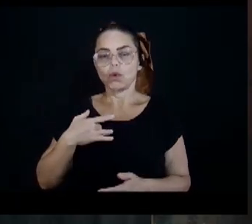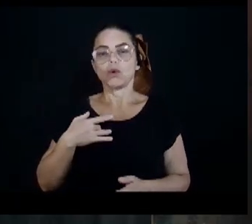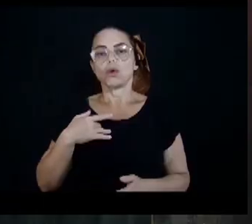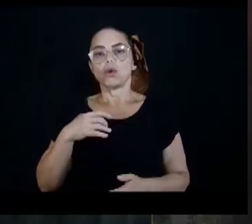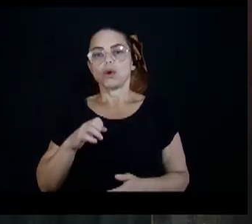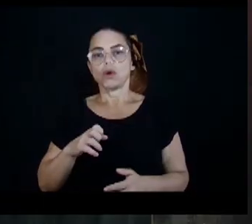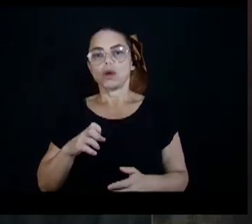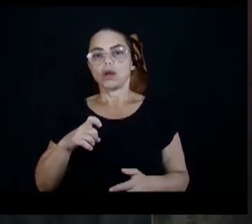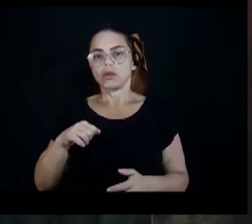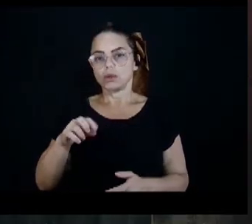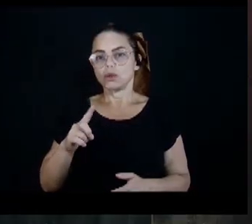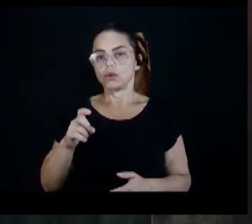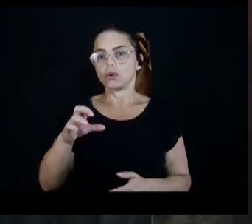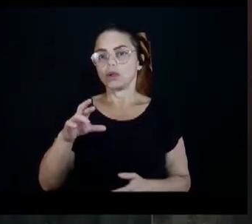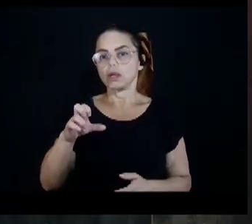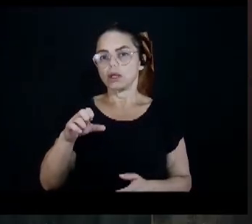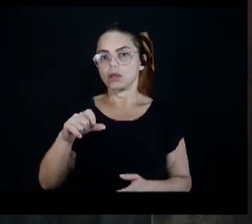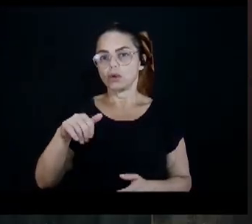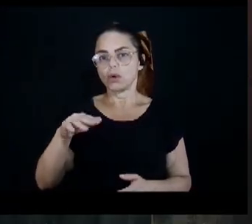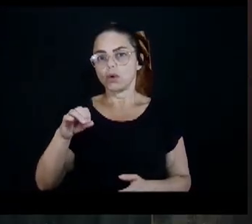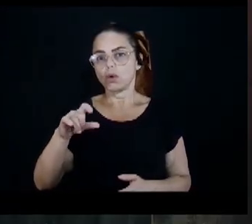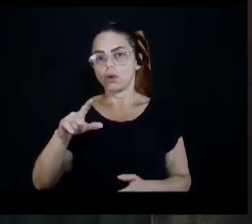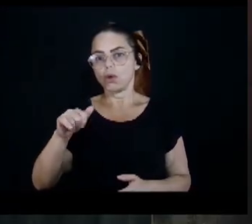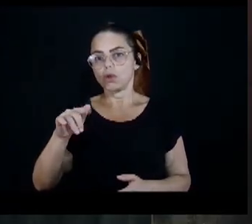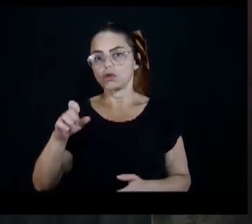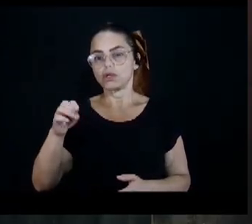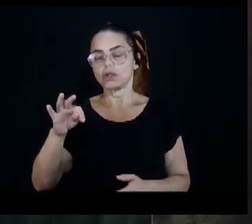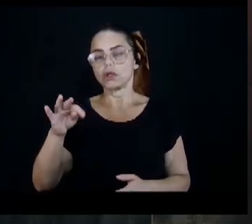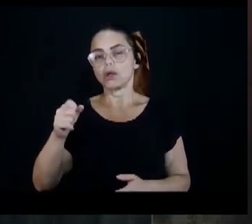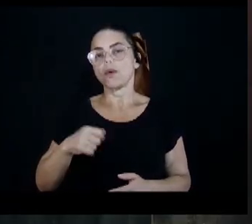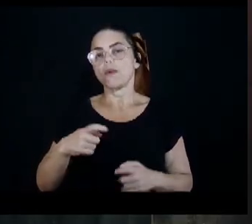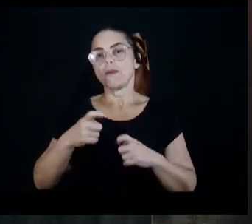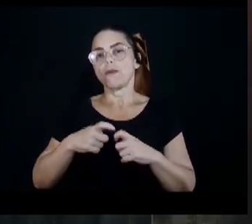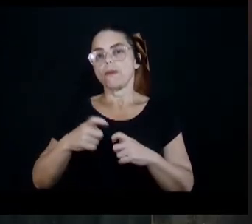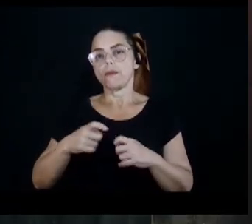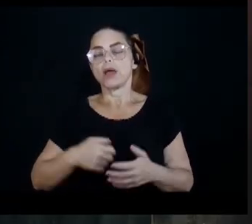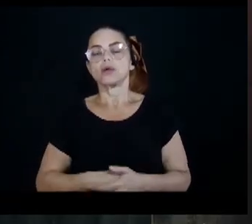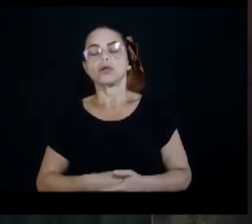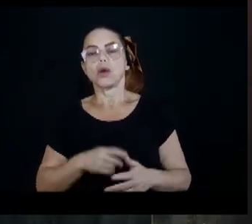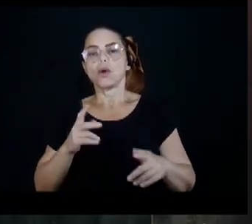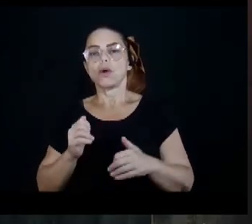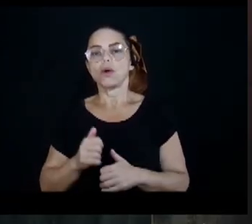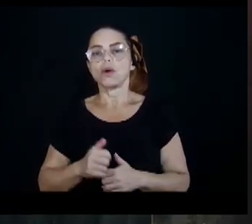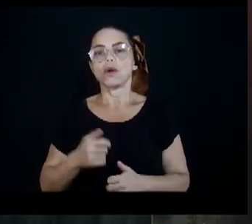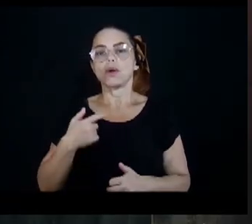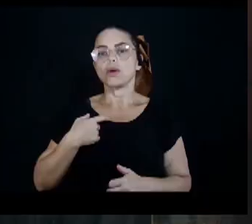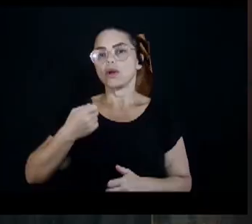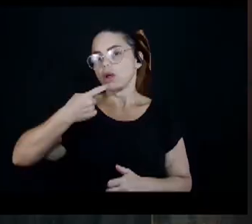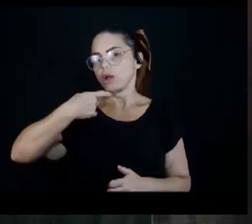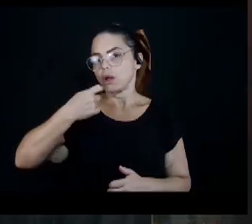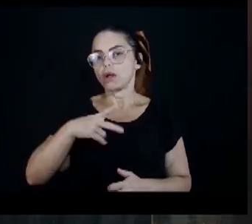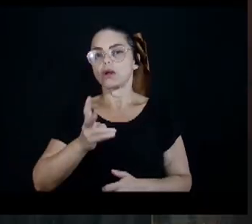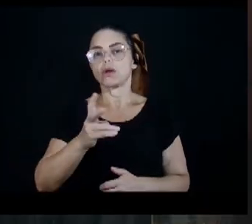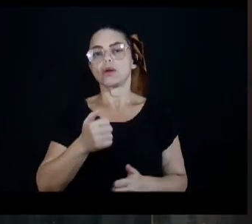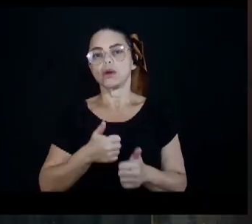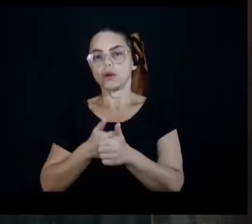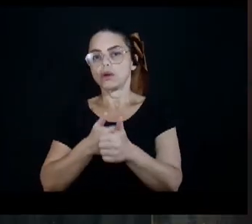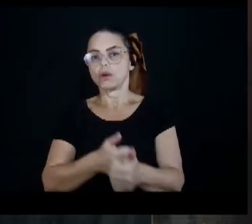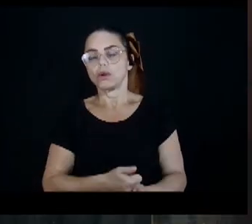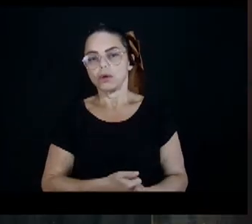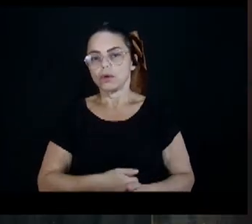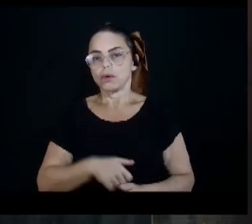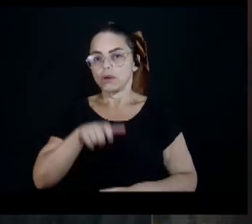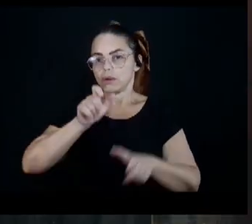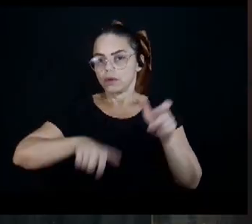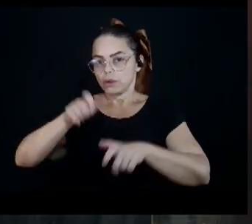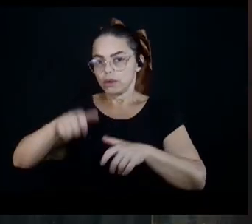deve fazer o acompanhamento disso, né? Mas a gente ouve muito isso, use o medicamento sempre acompanhado. E as pessoas, com